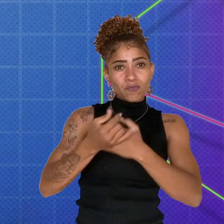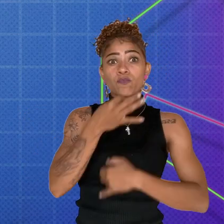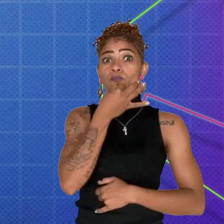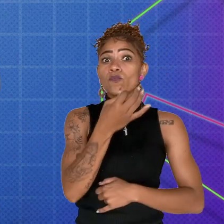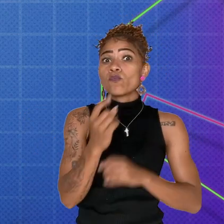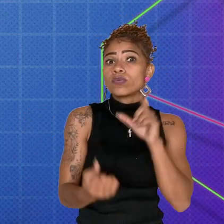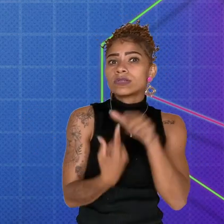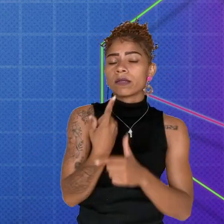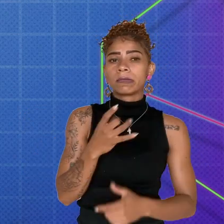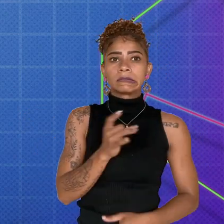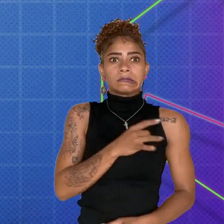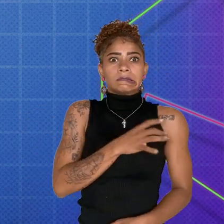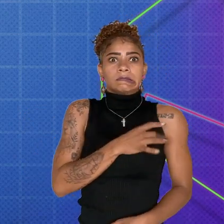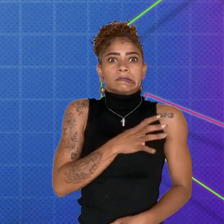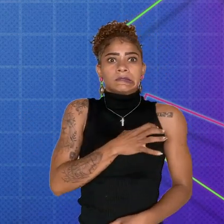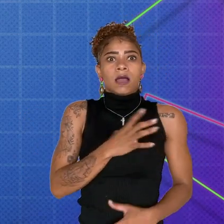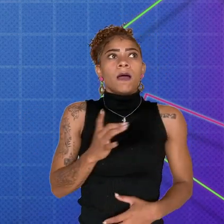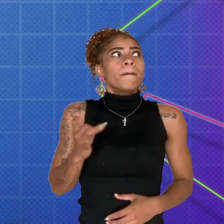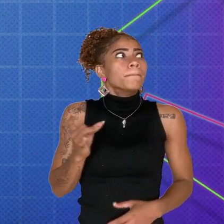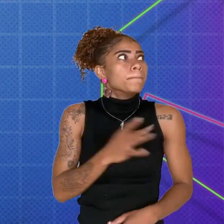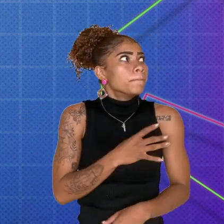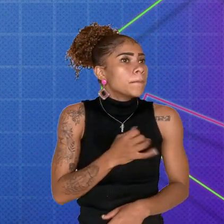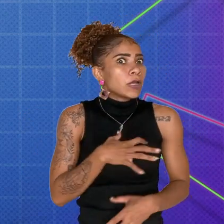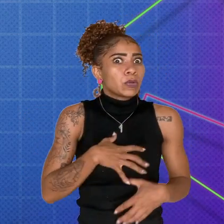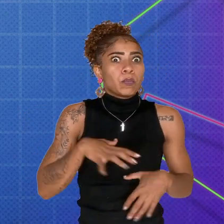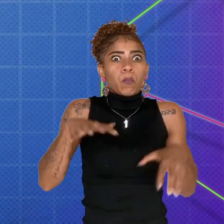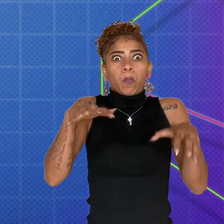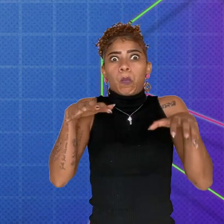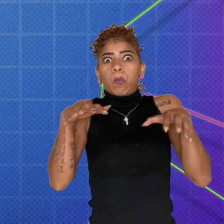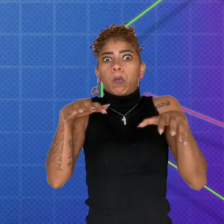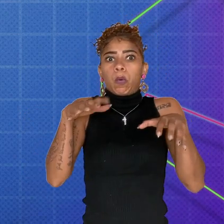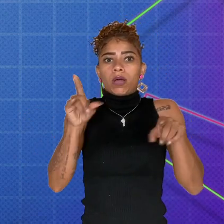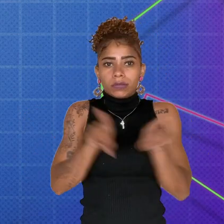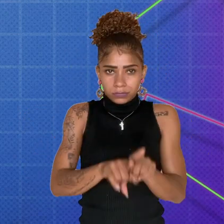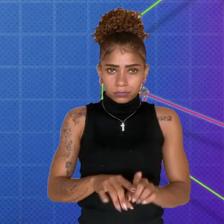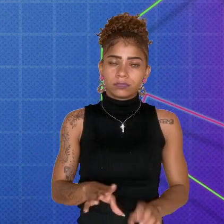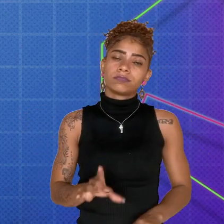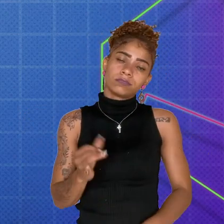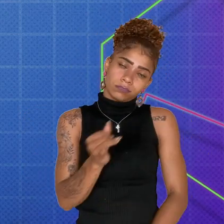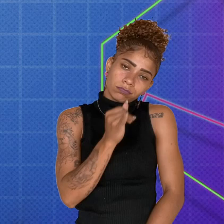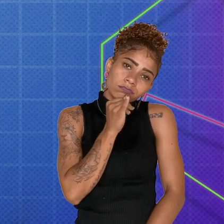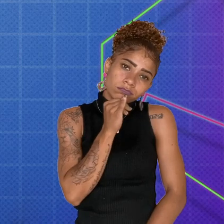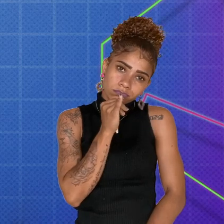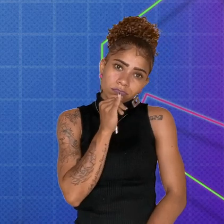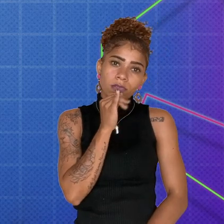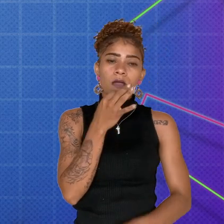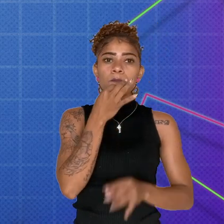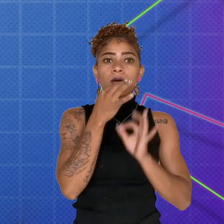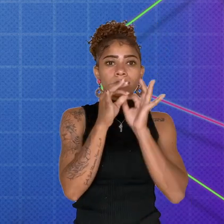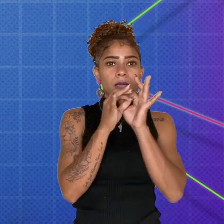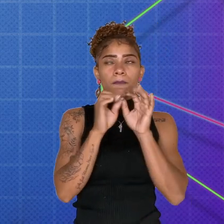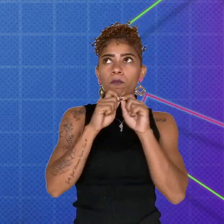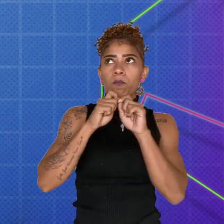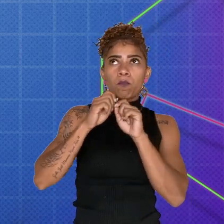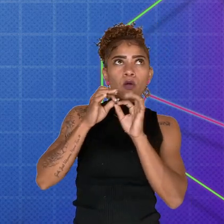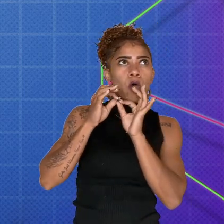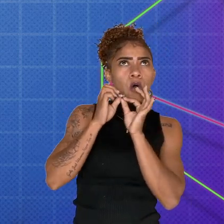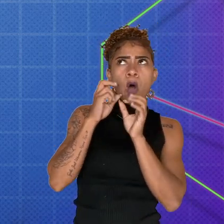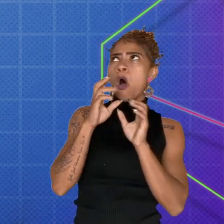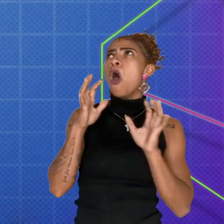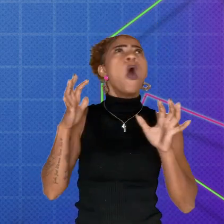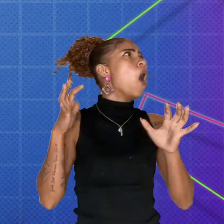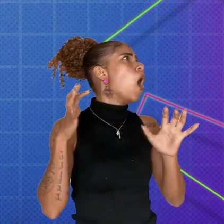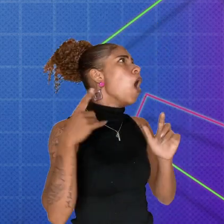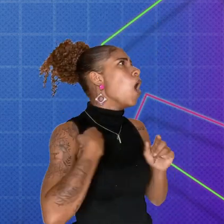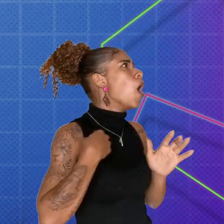pode ser usado para criar tensão, suspense em jogos de terror ou suspense. Por exemplo, sons altos e estridentes podem